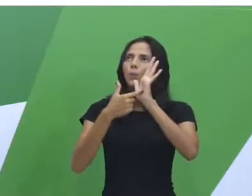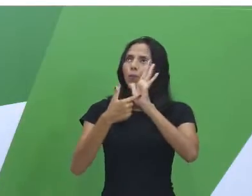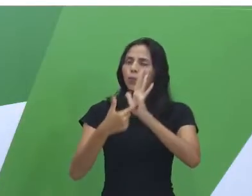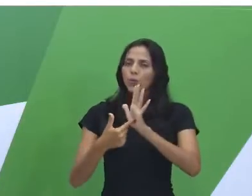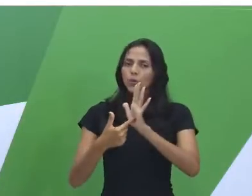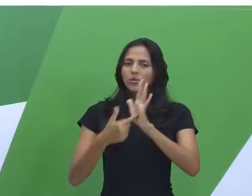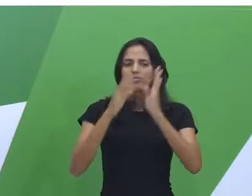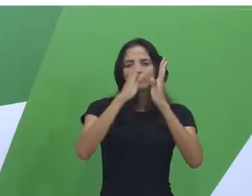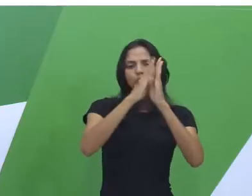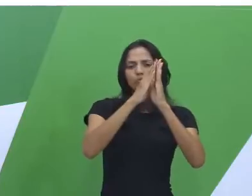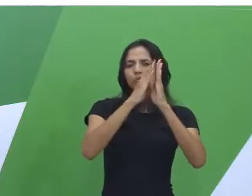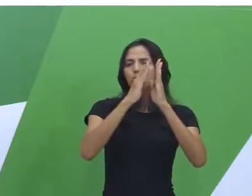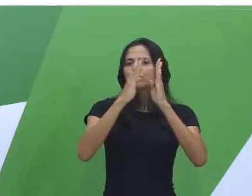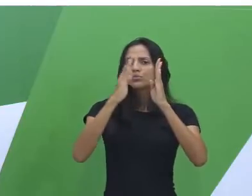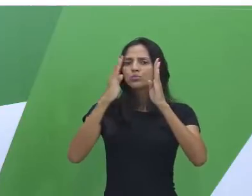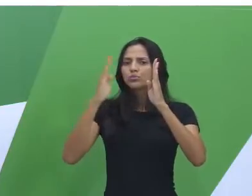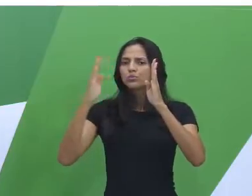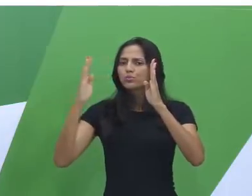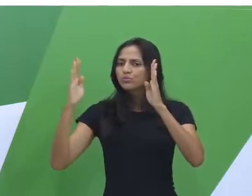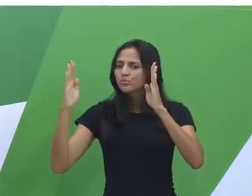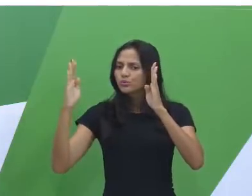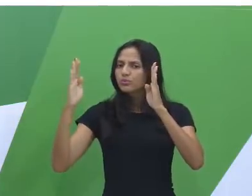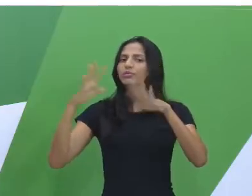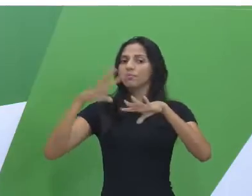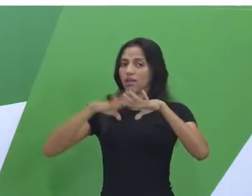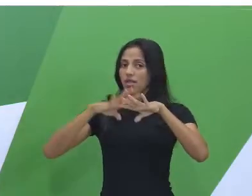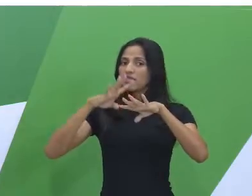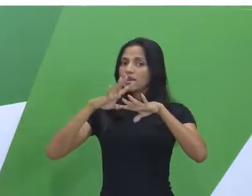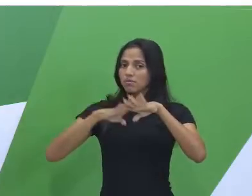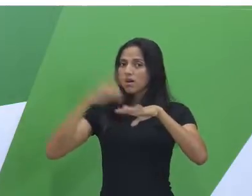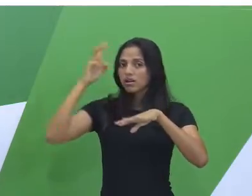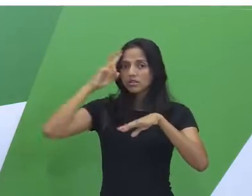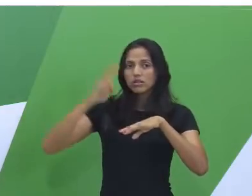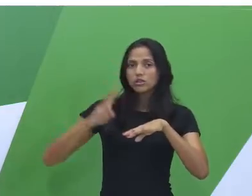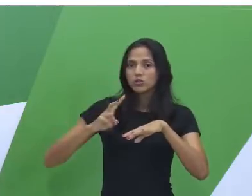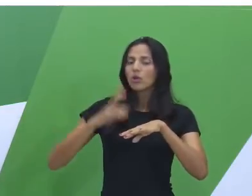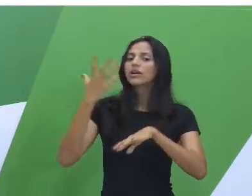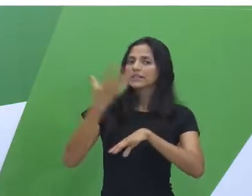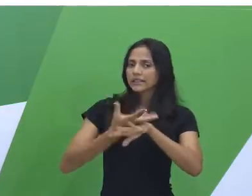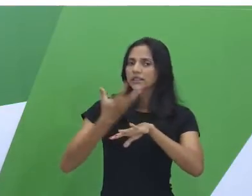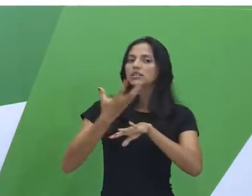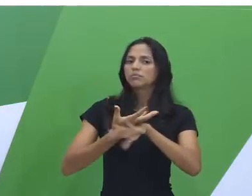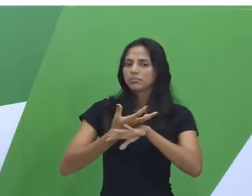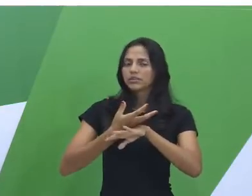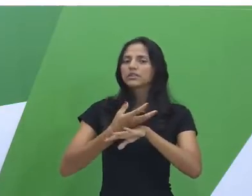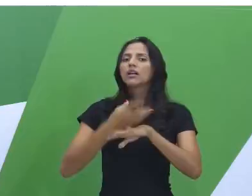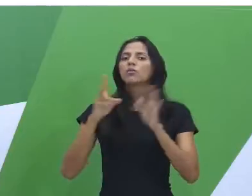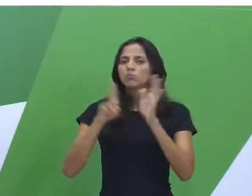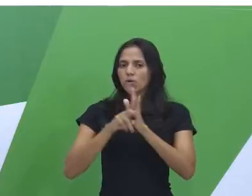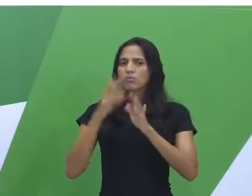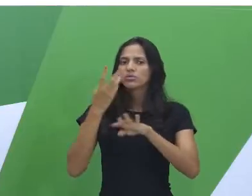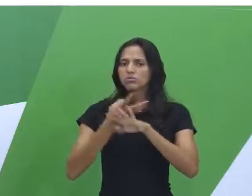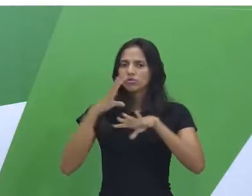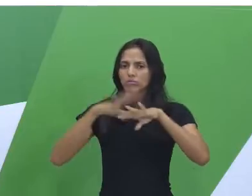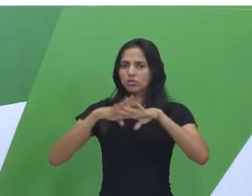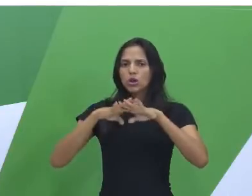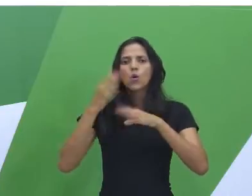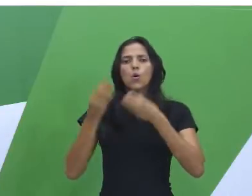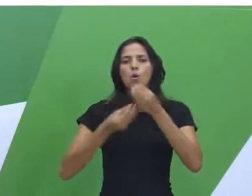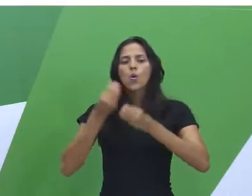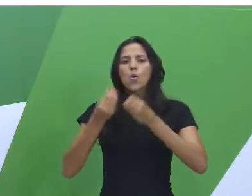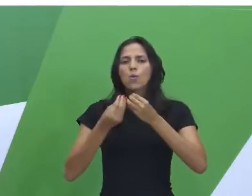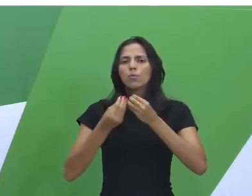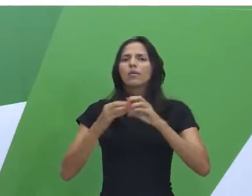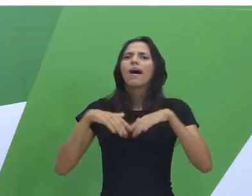ordem lógica que revela a matemática enquanto ciência em construção. Opa, olha só,